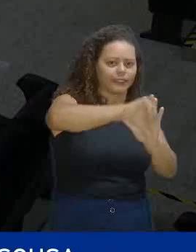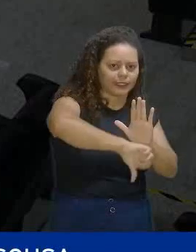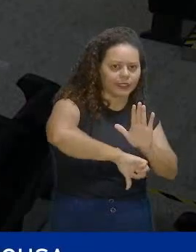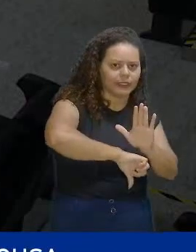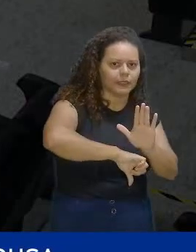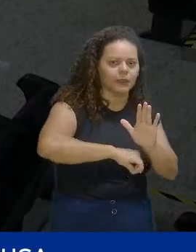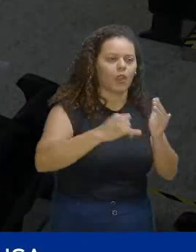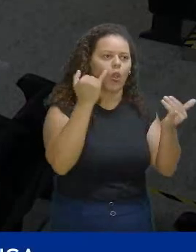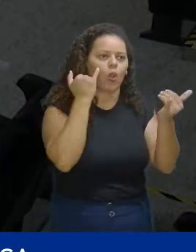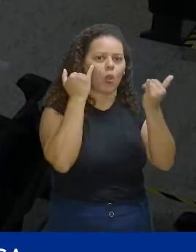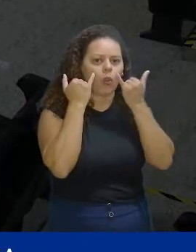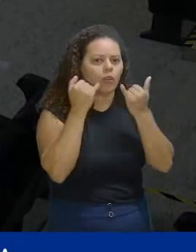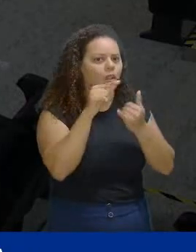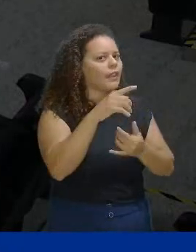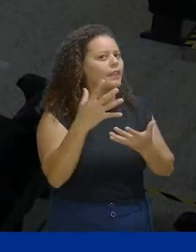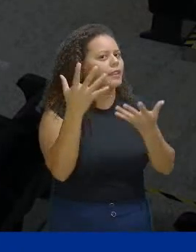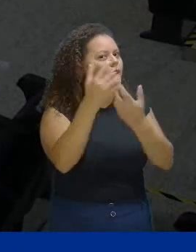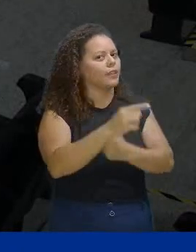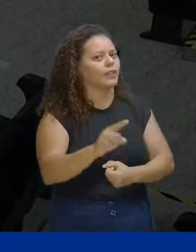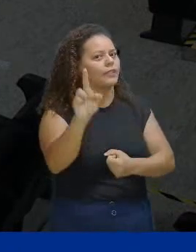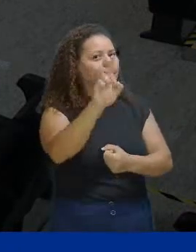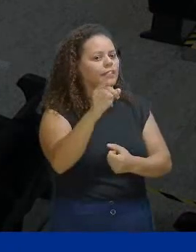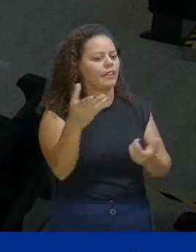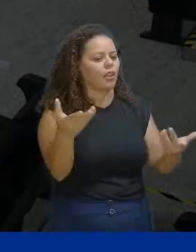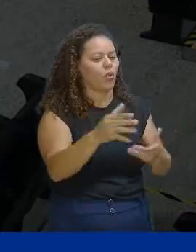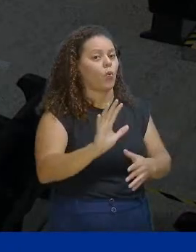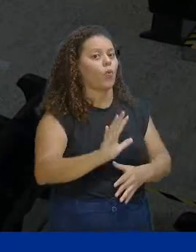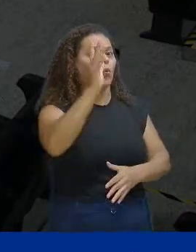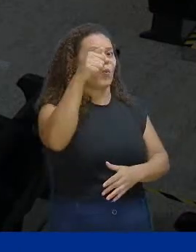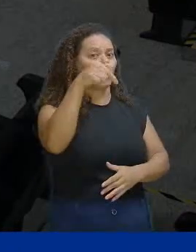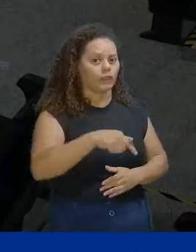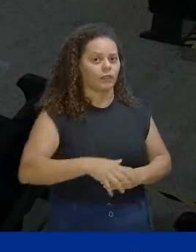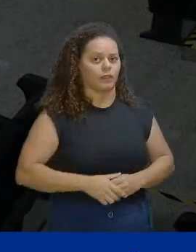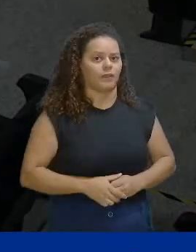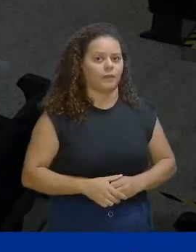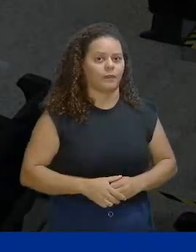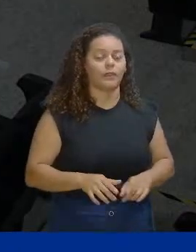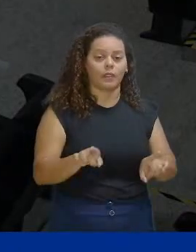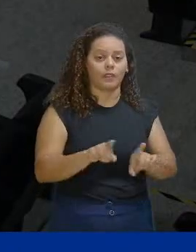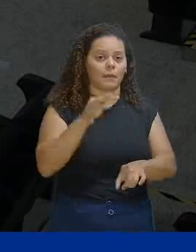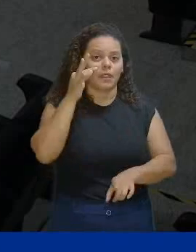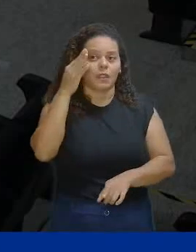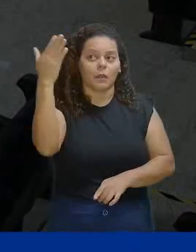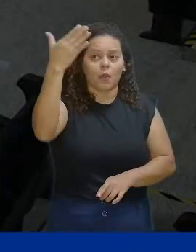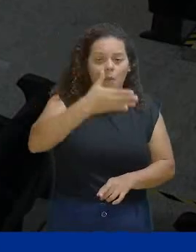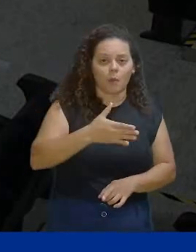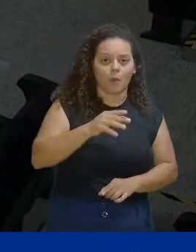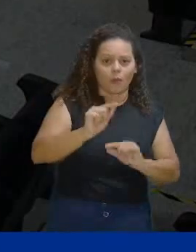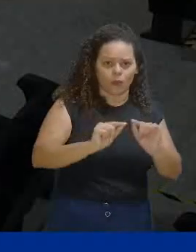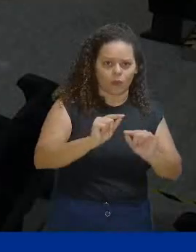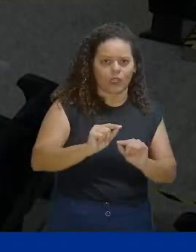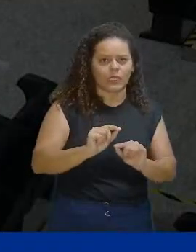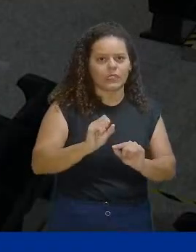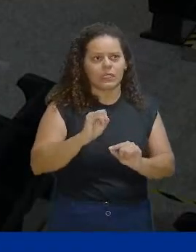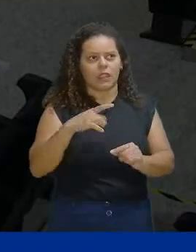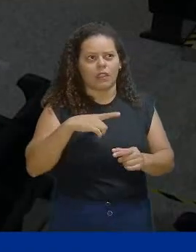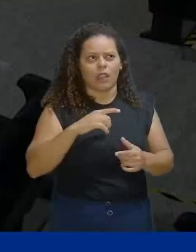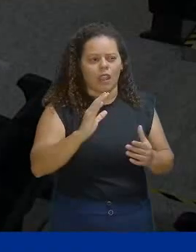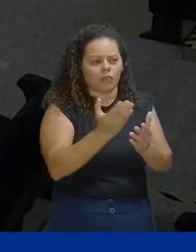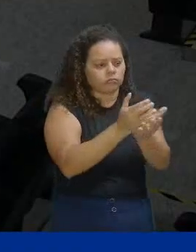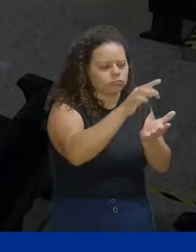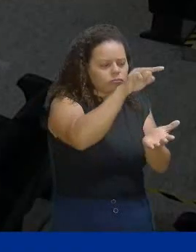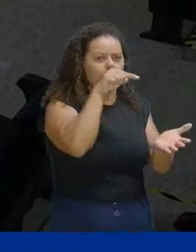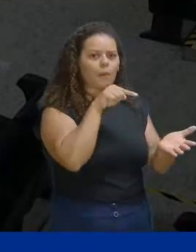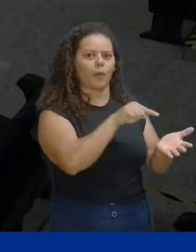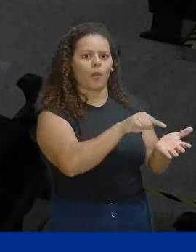formal, não admite a forma tentada. Adicionalmente, a prova testemunhal, embora predominante nos autos,